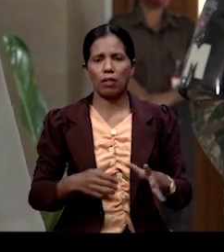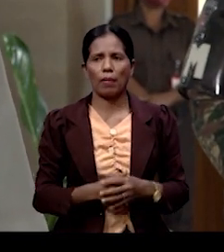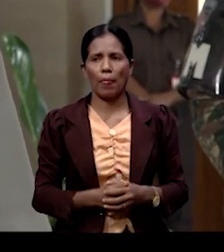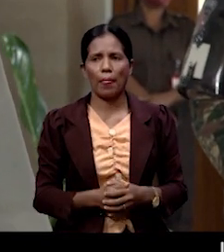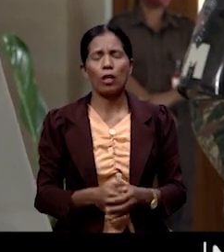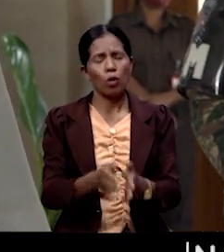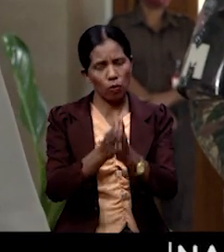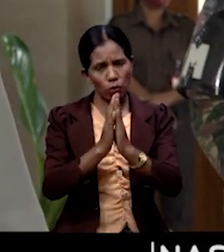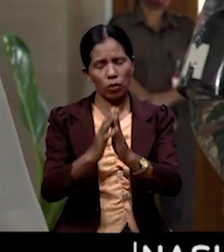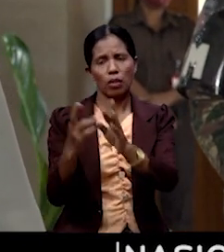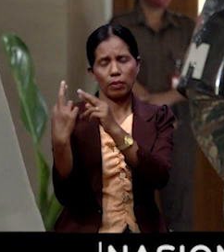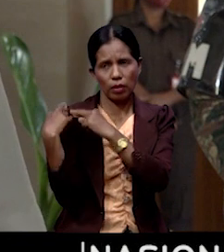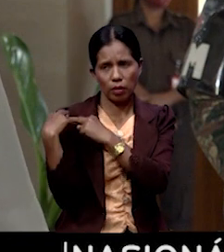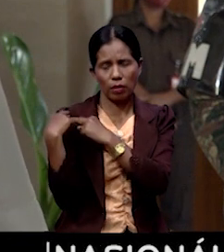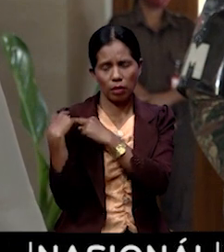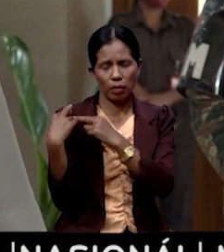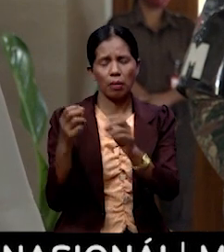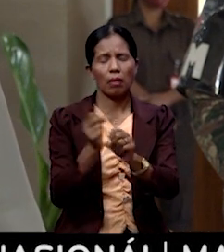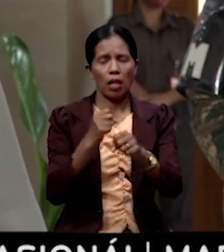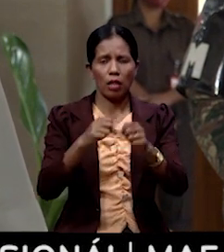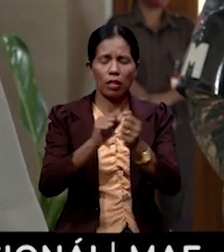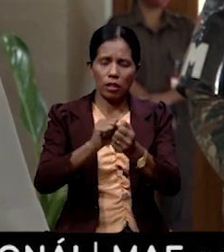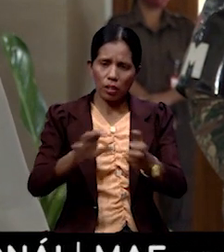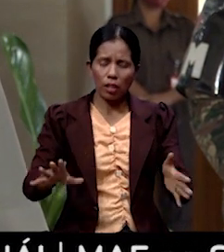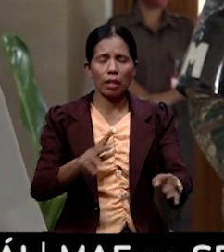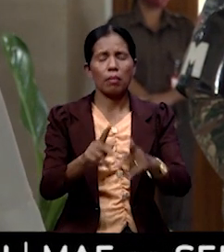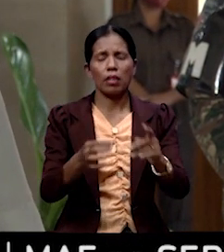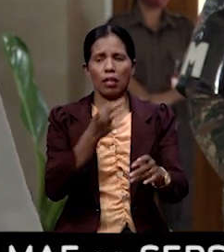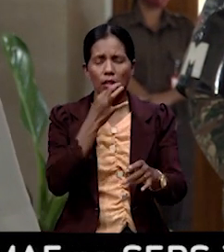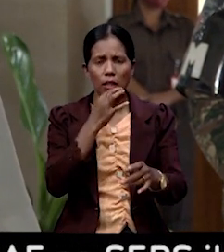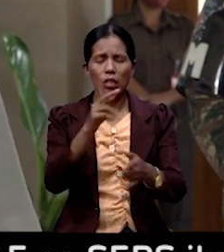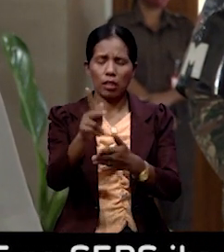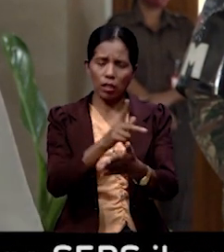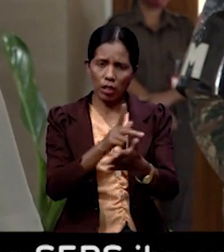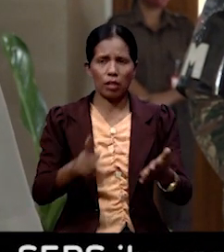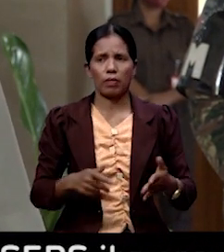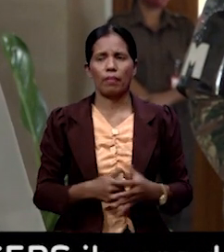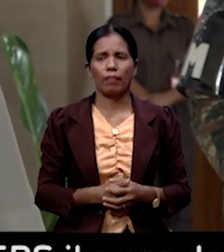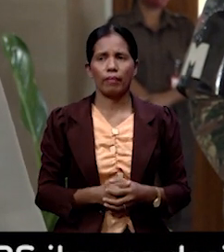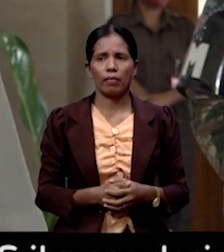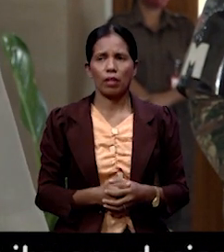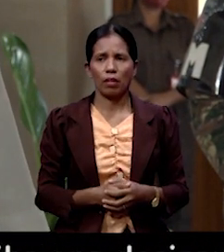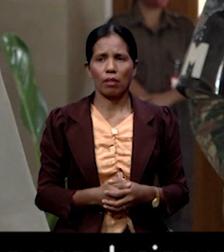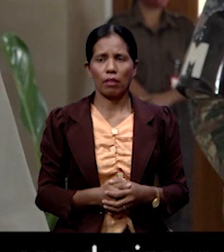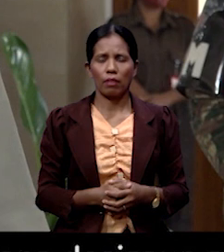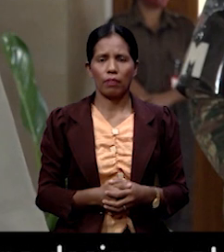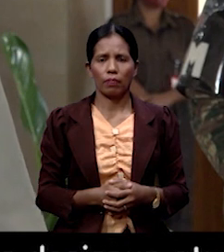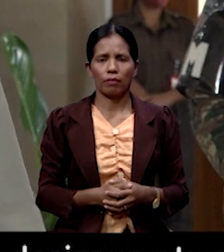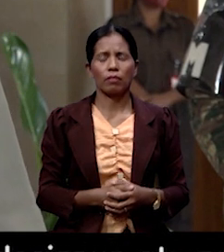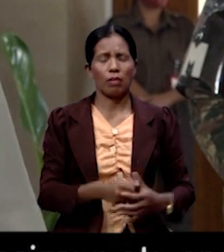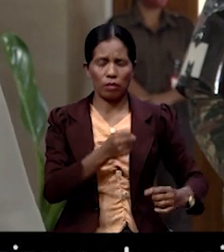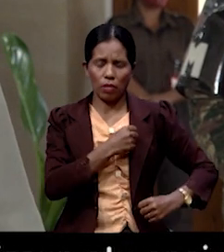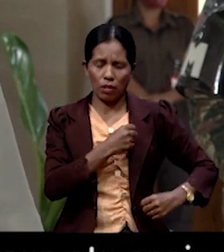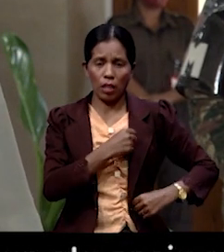Rússia responsável é uma nebeca, be estraga não é assassino, não é crime, não é crime, não é sabotagem ainda. E militar agora é duro. Se é uma